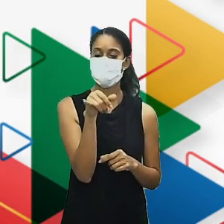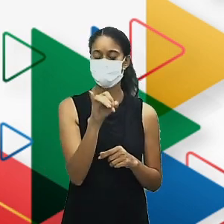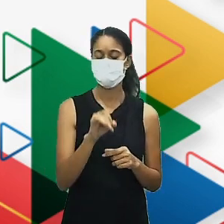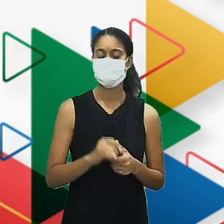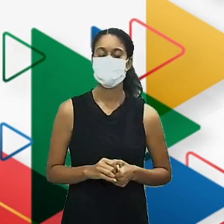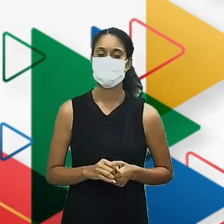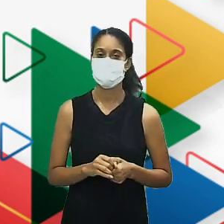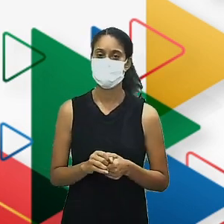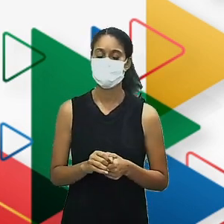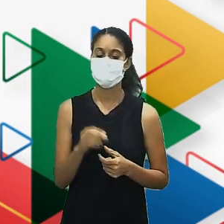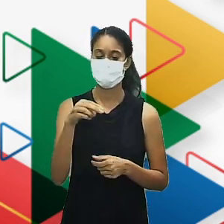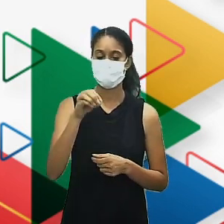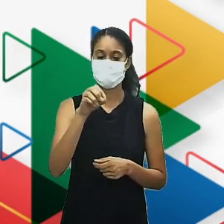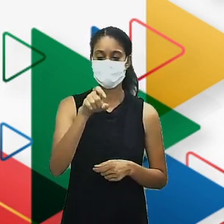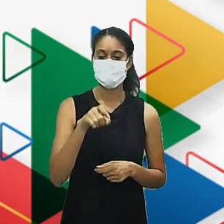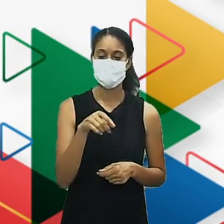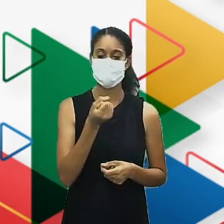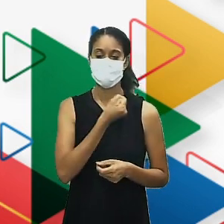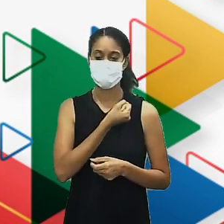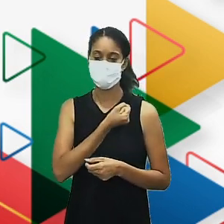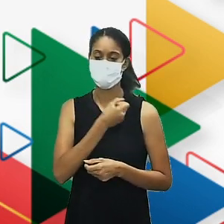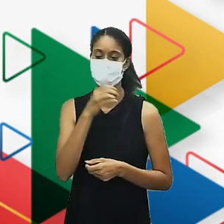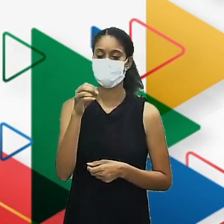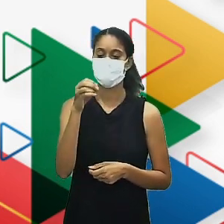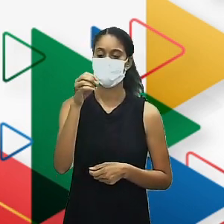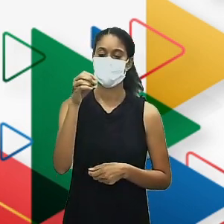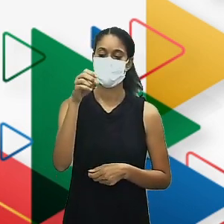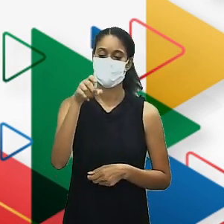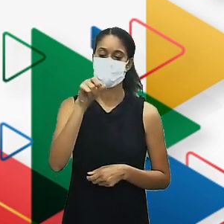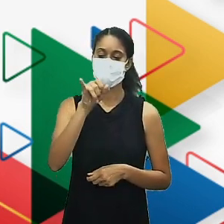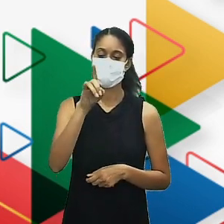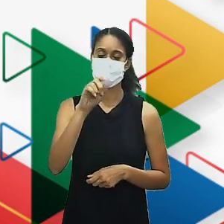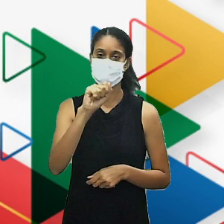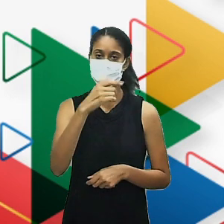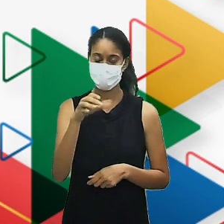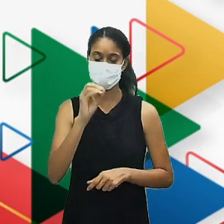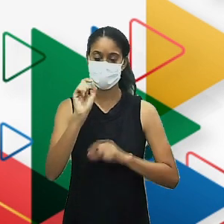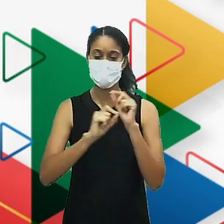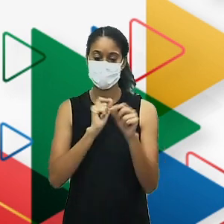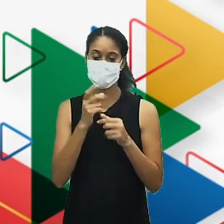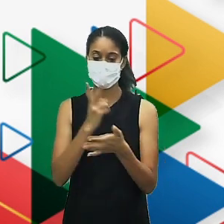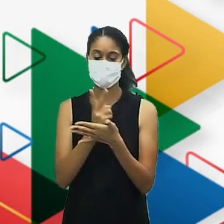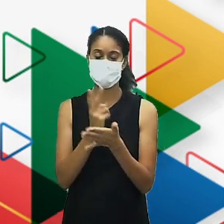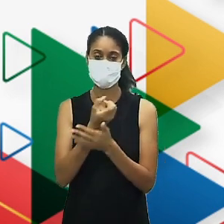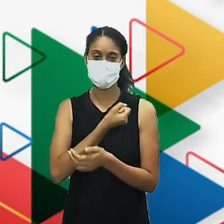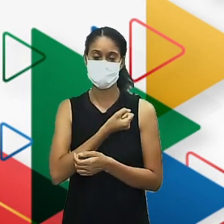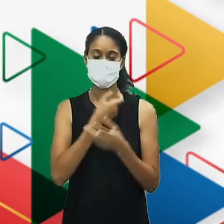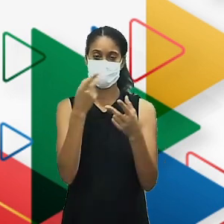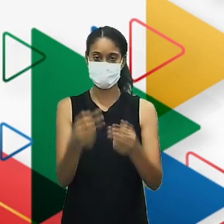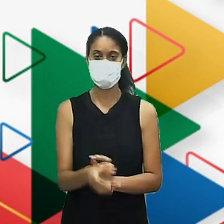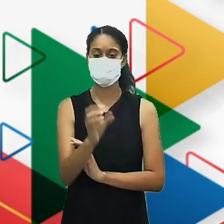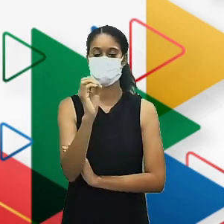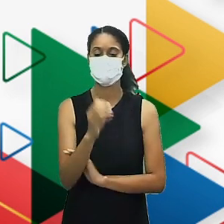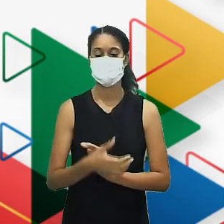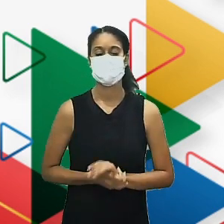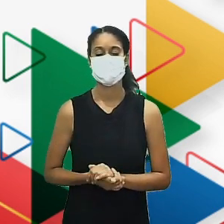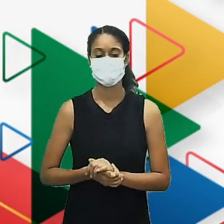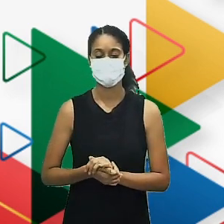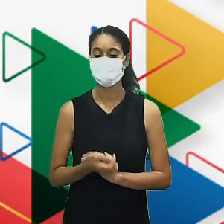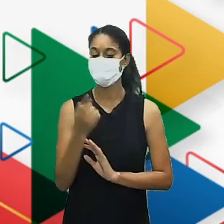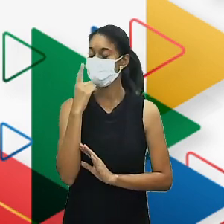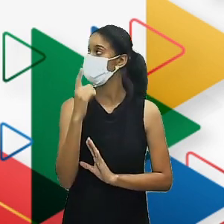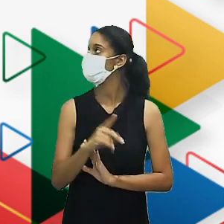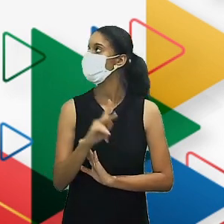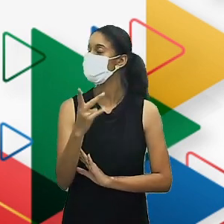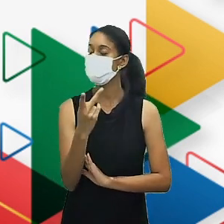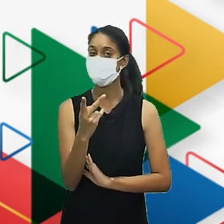NOx, certo? NOx. É sempre igual a 0, beleza? Olha aqui os exemplos. Hidrogênio 2, gás hidrogênio.